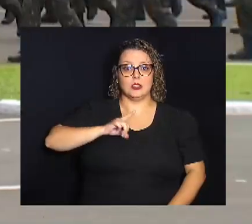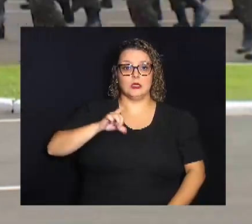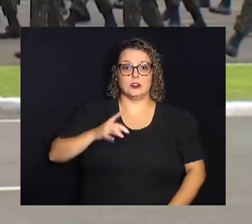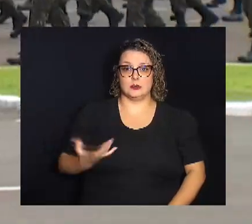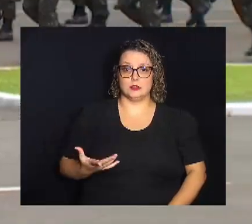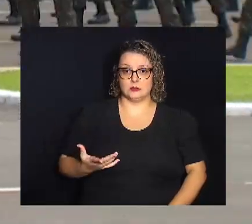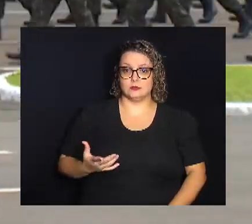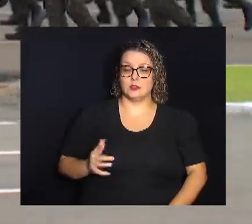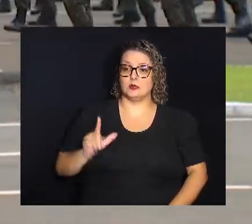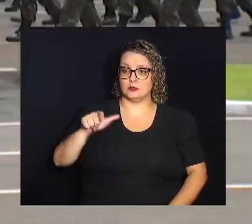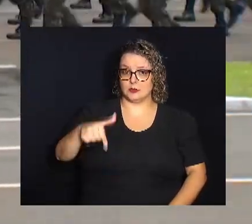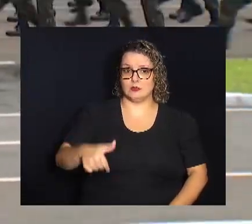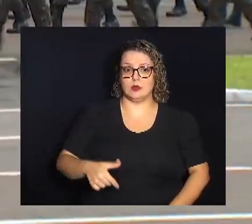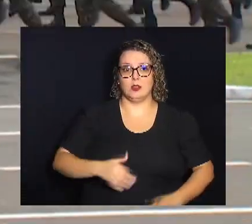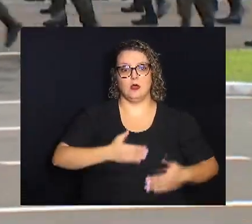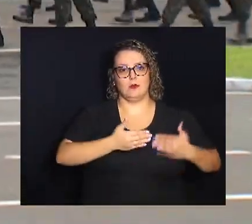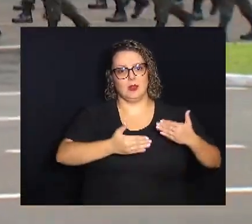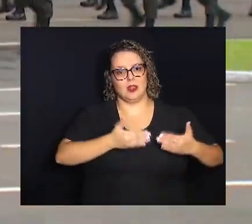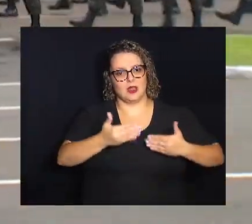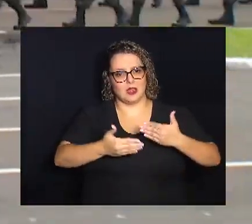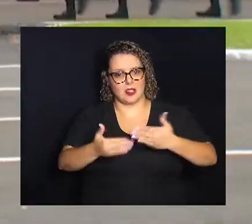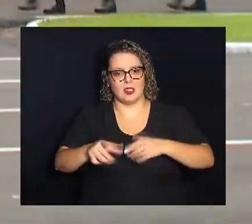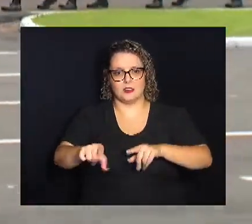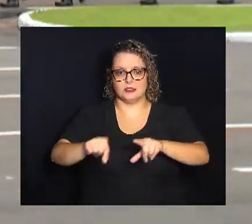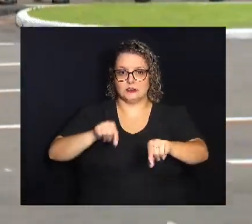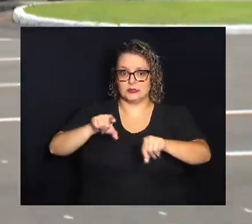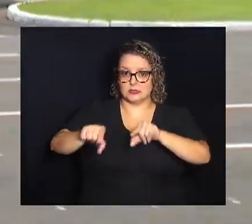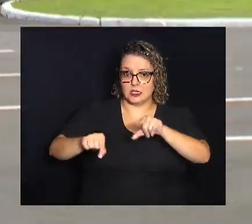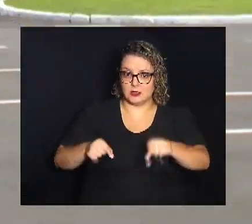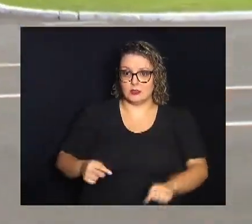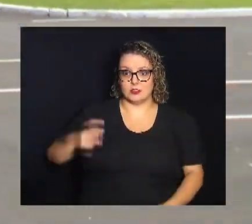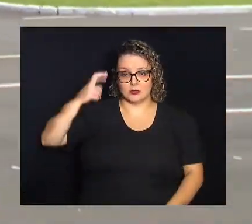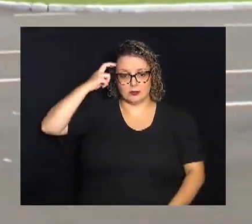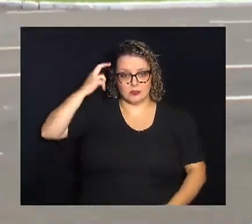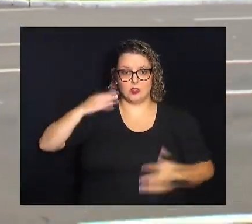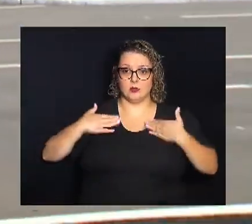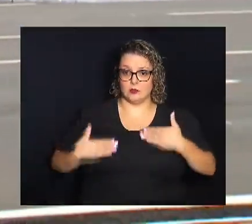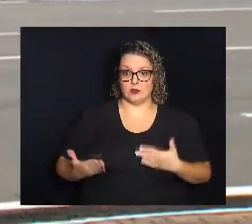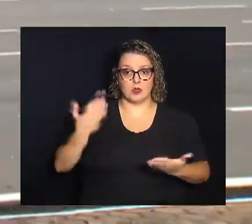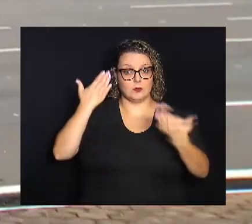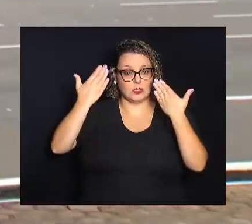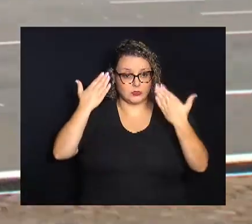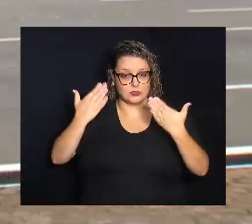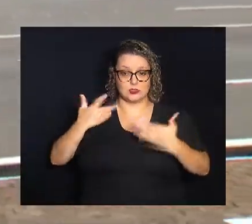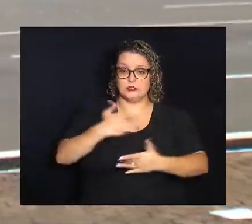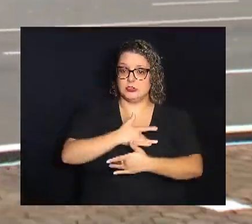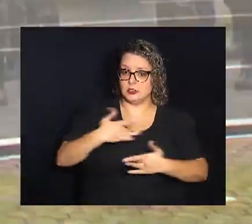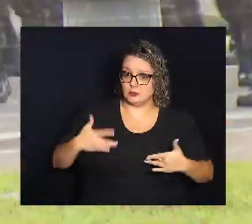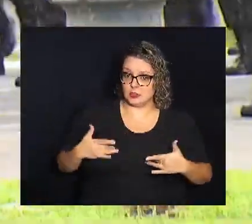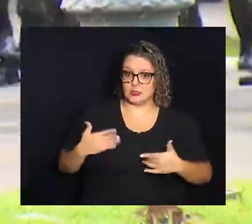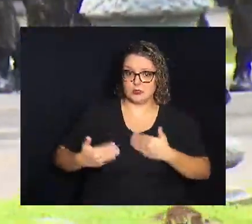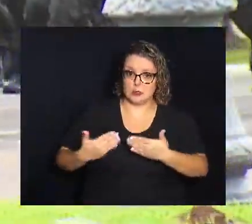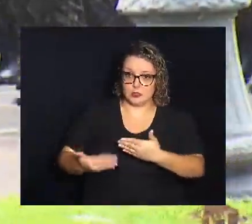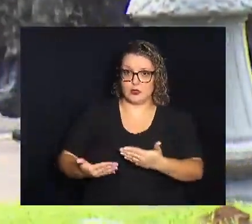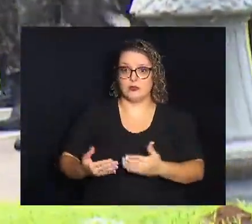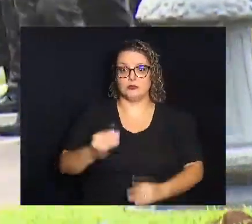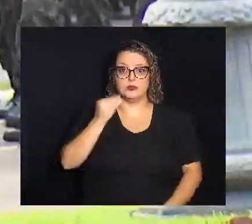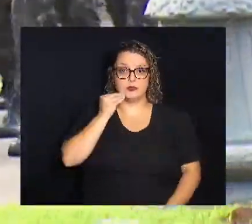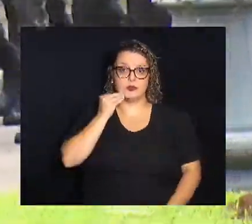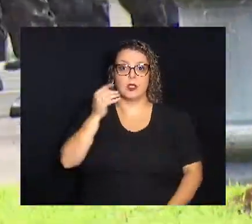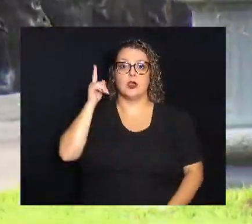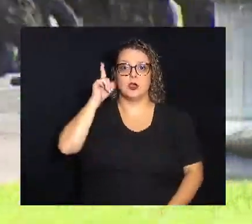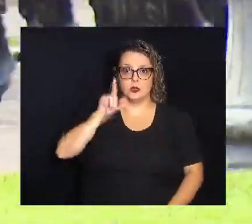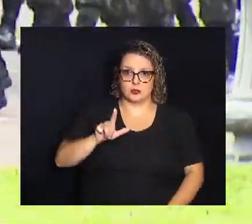que, depois de um extenso processo de seleção intelectual, física, psicológica, de saúde, assim por diante,